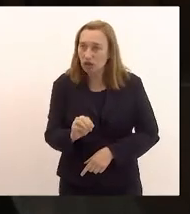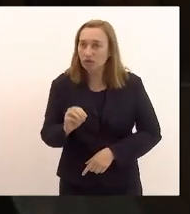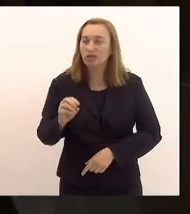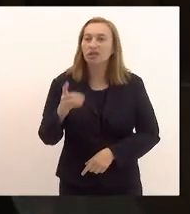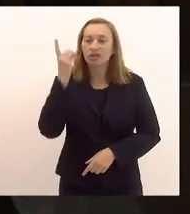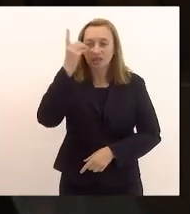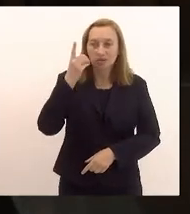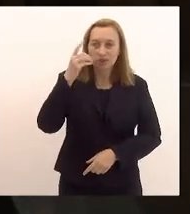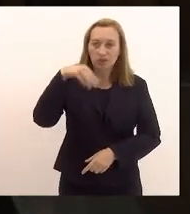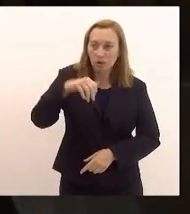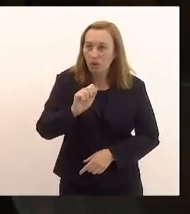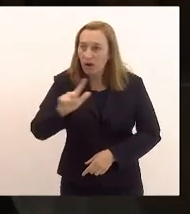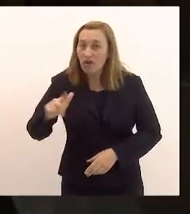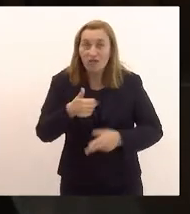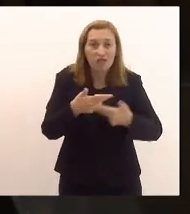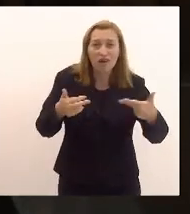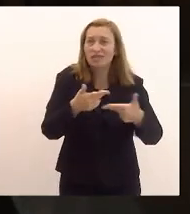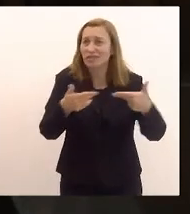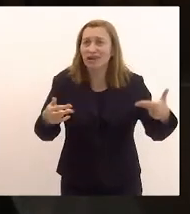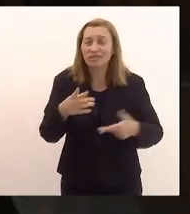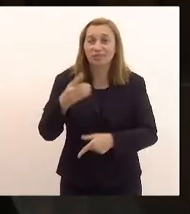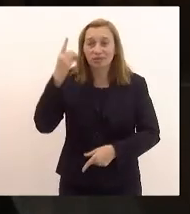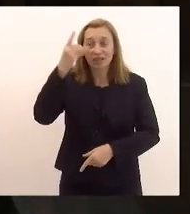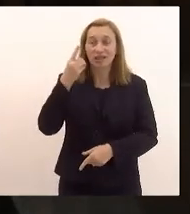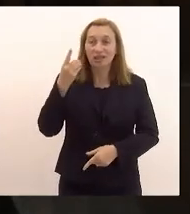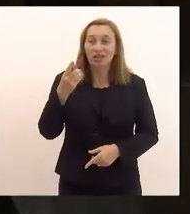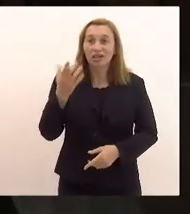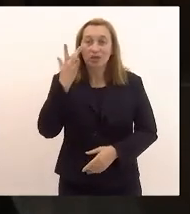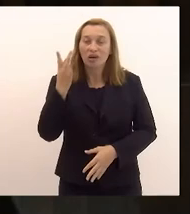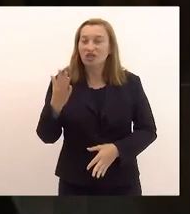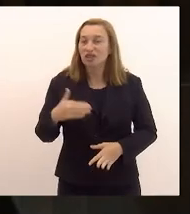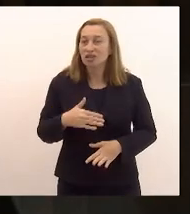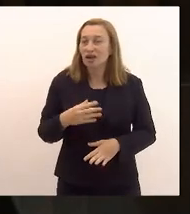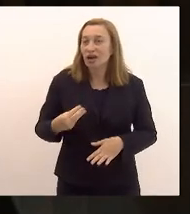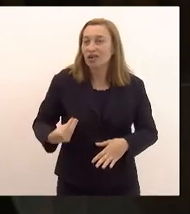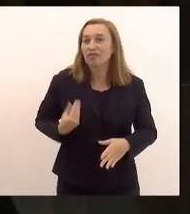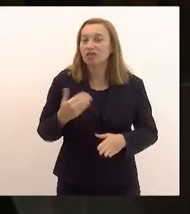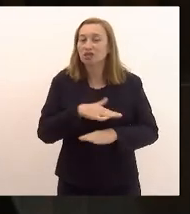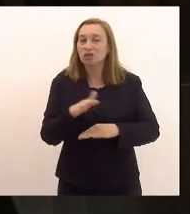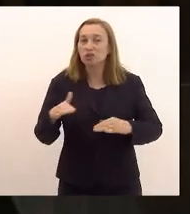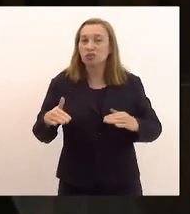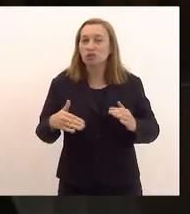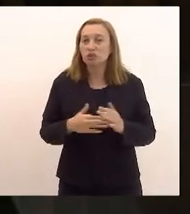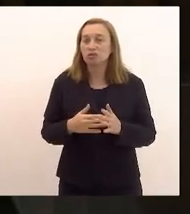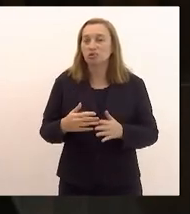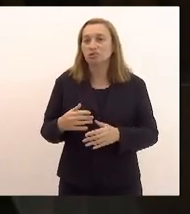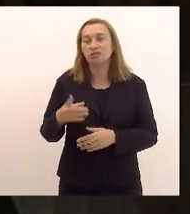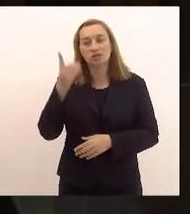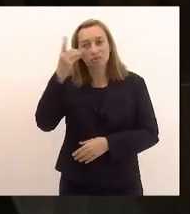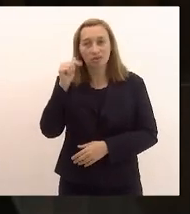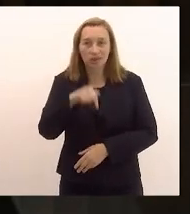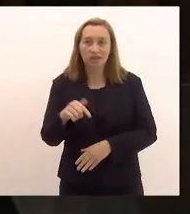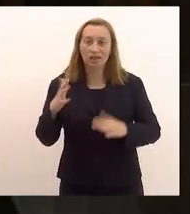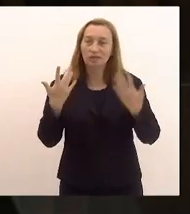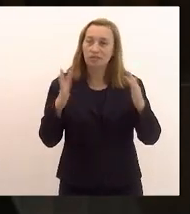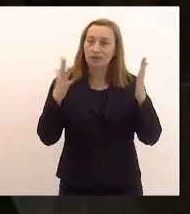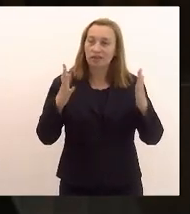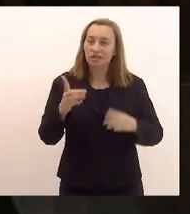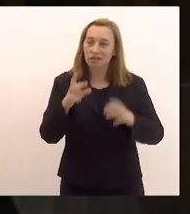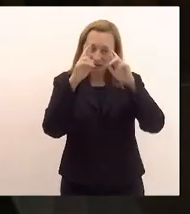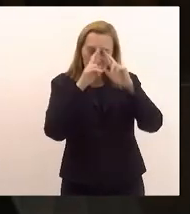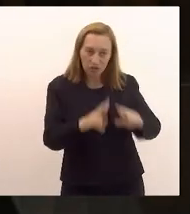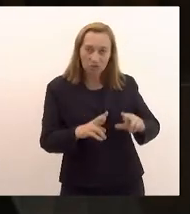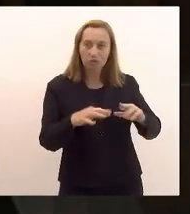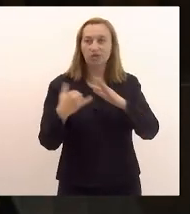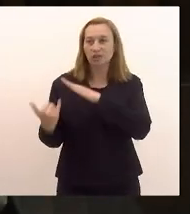de tá Noel de Carvalho São tantos deputados eu acho que a presença de tantos deputados aqui é uma uma celebração da Defensoria um